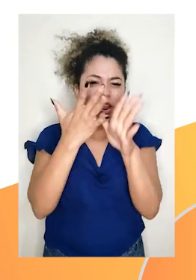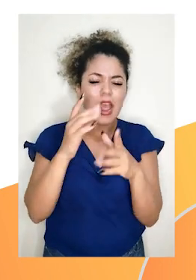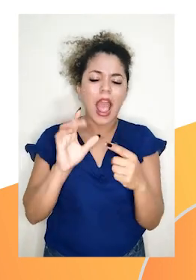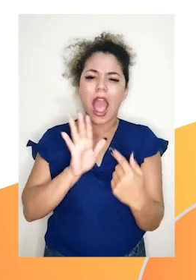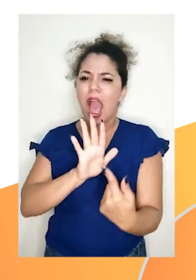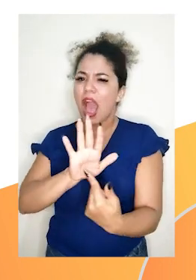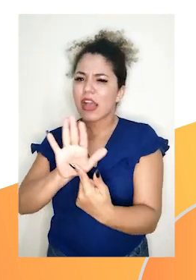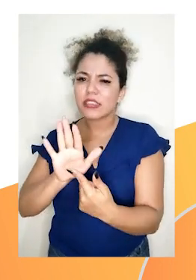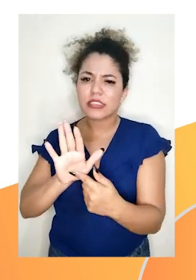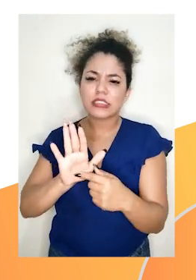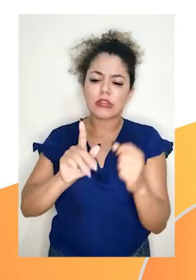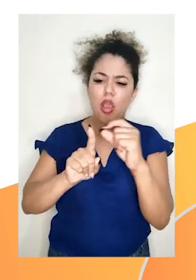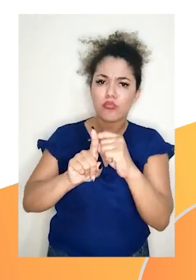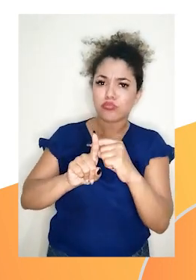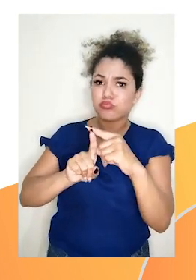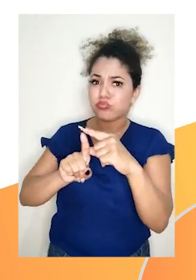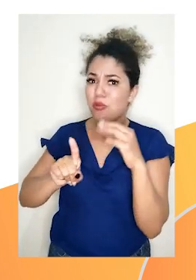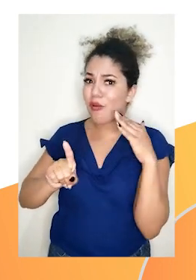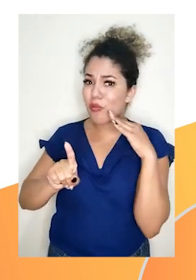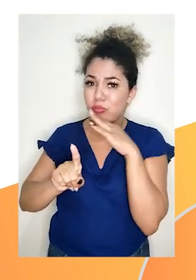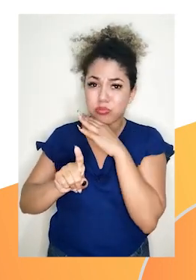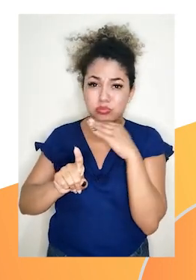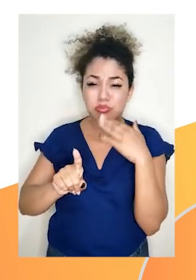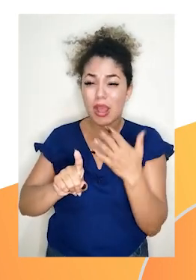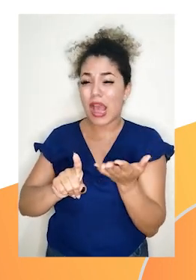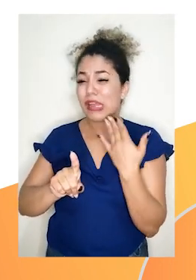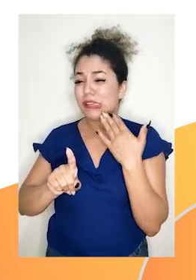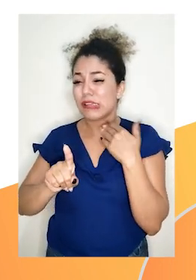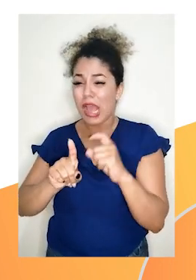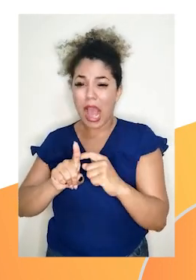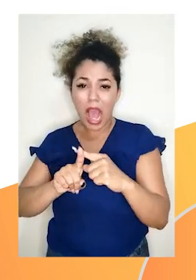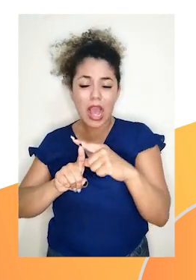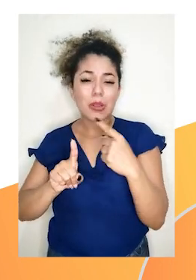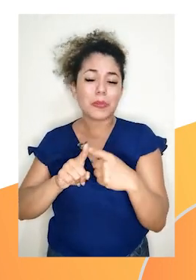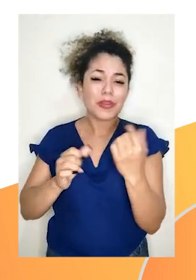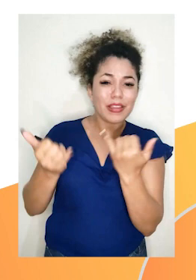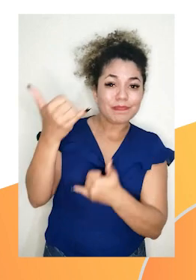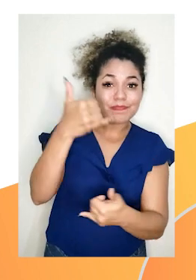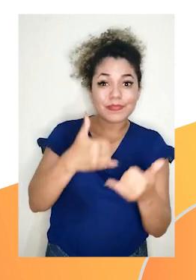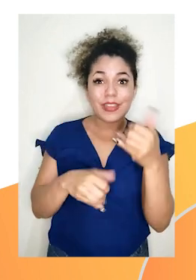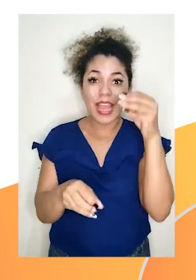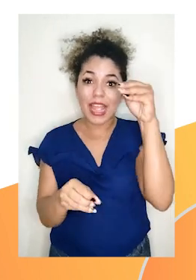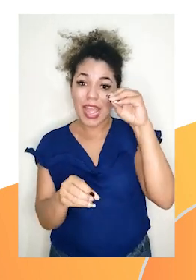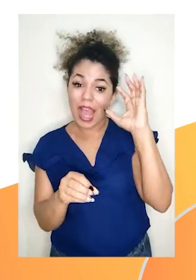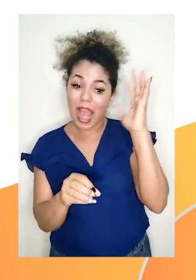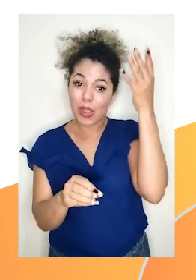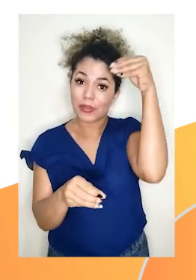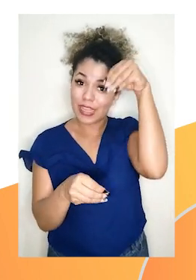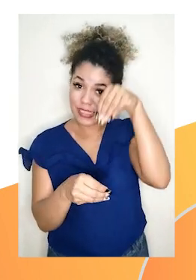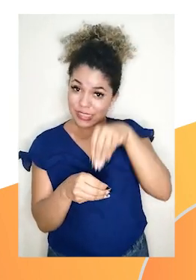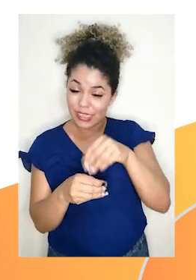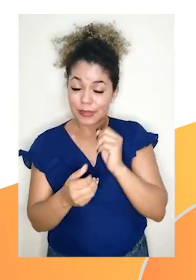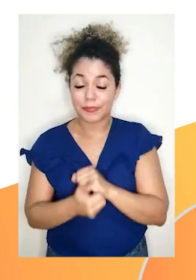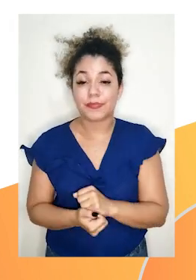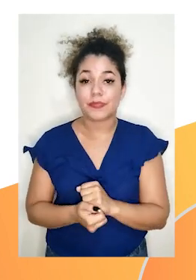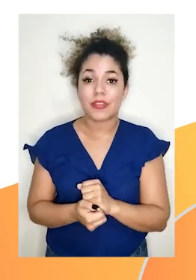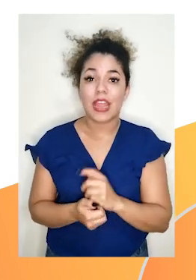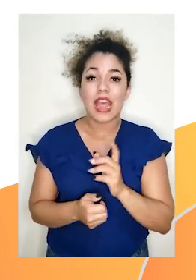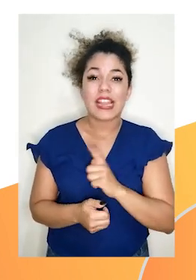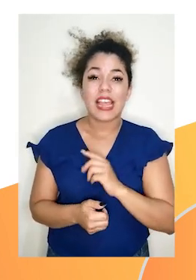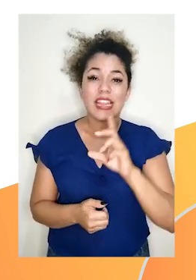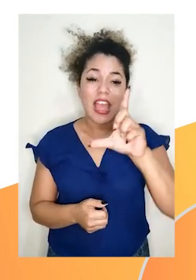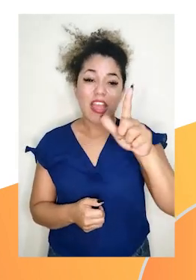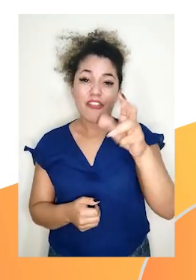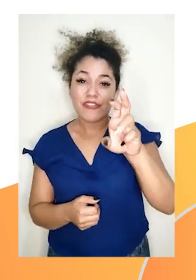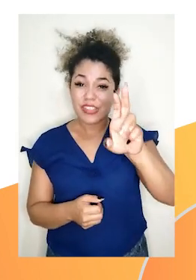temperatura extremamente elevada, também devido às reações nucleares que acontecem. Elas podem apresentar até 25 vezes